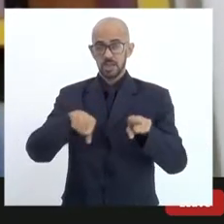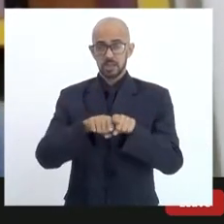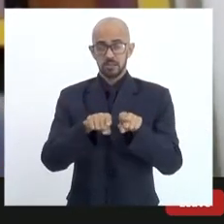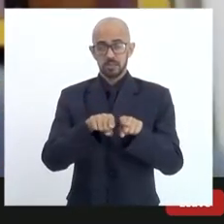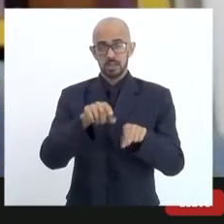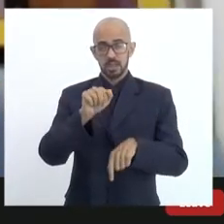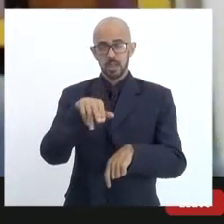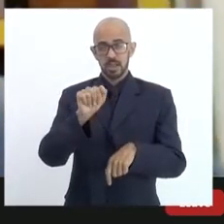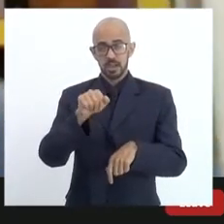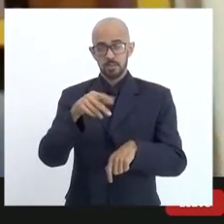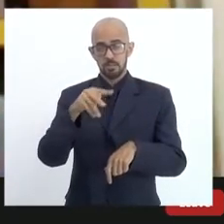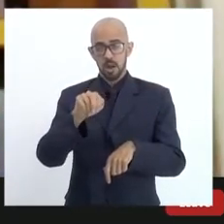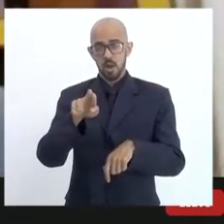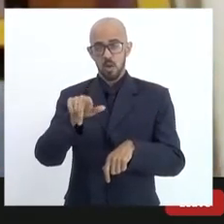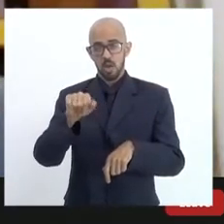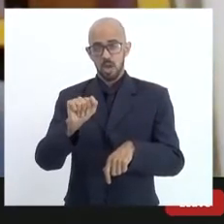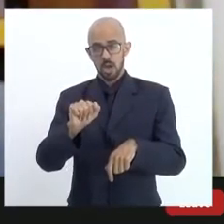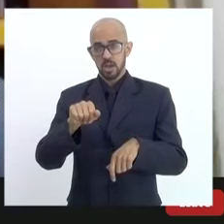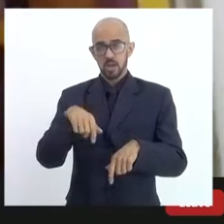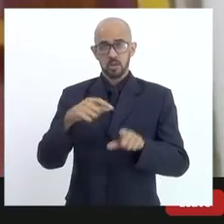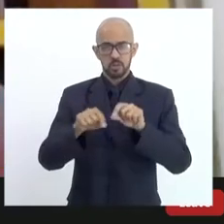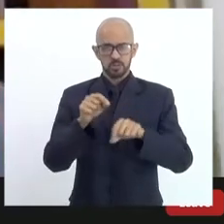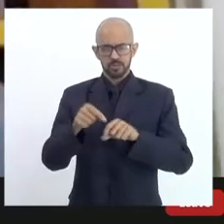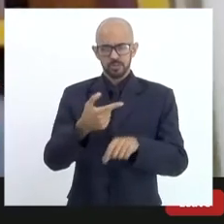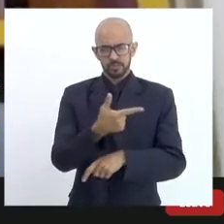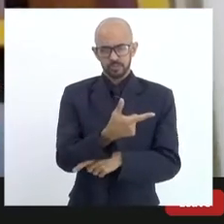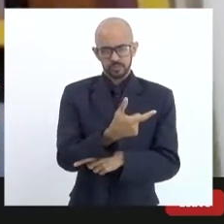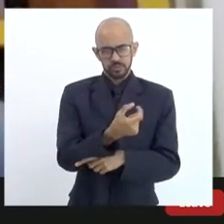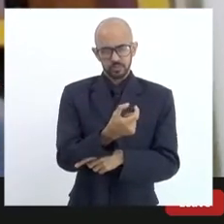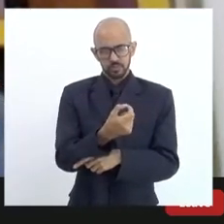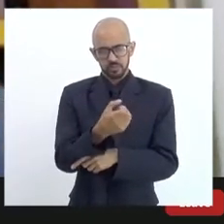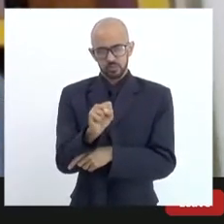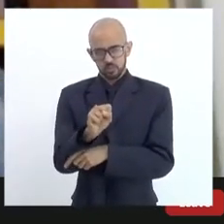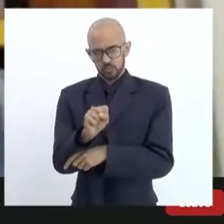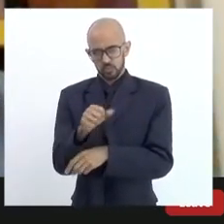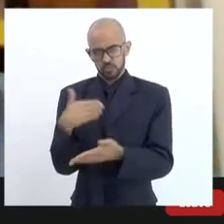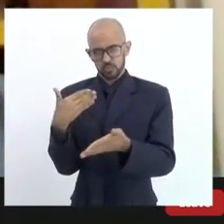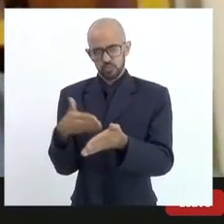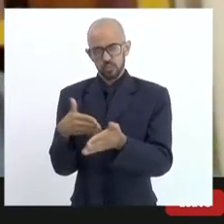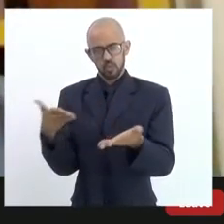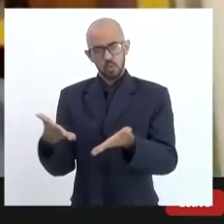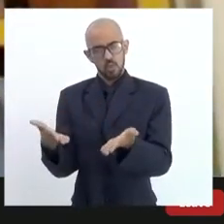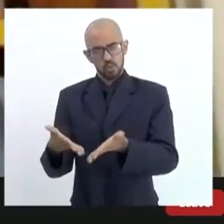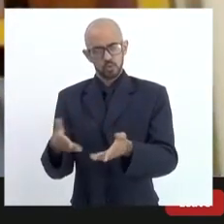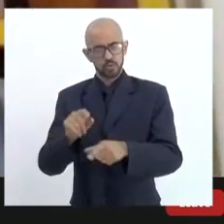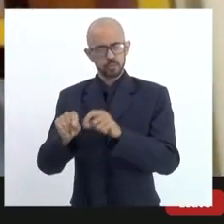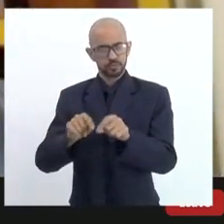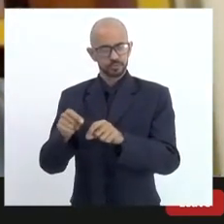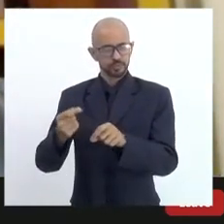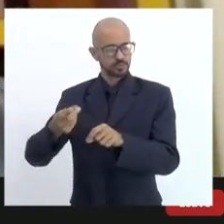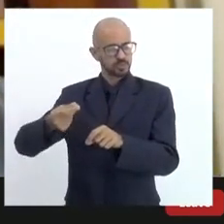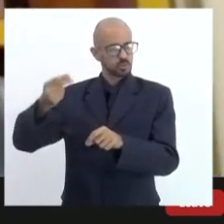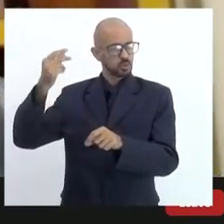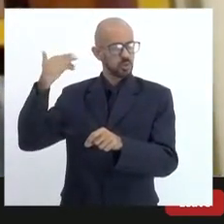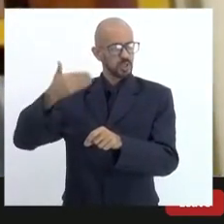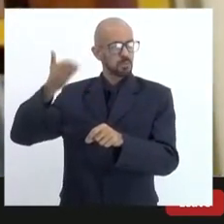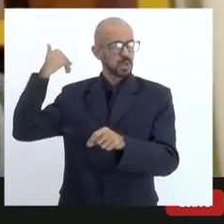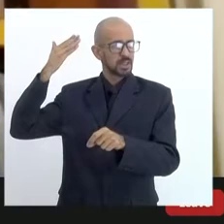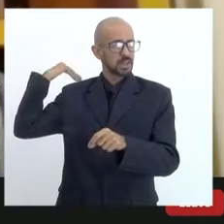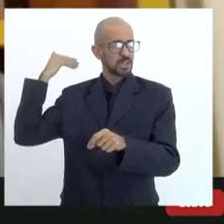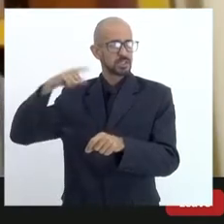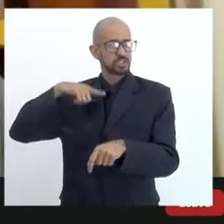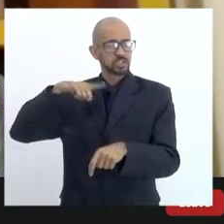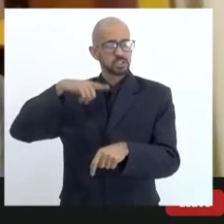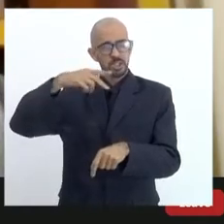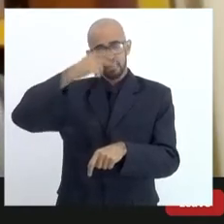principalmente depois de 2008 para cá, é inegável que depois de 2008 para cá, se historicamente, lá atrás, né, tinham outras pessoas importantes,